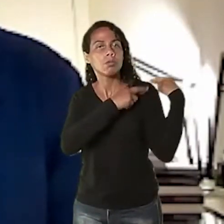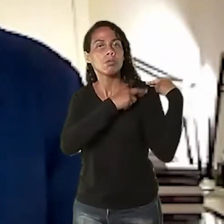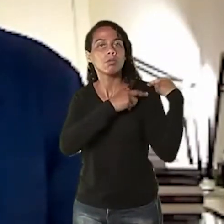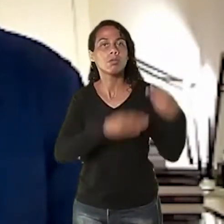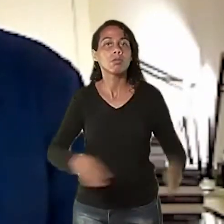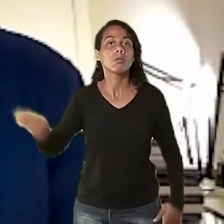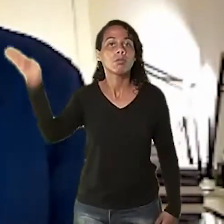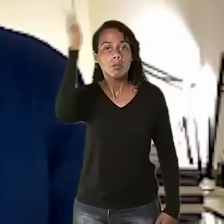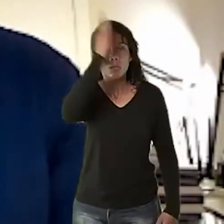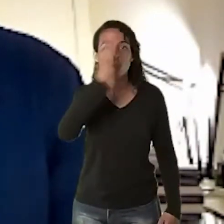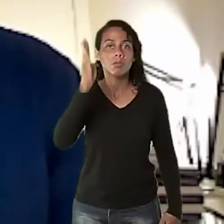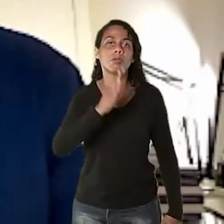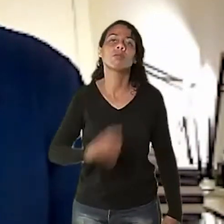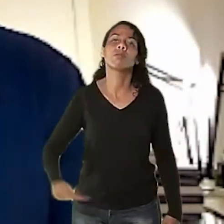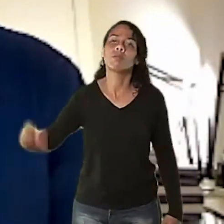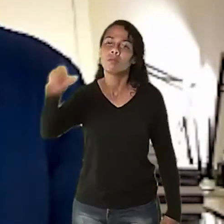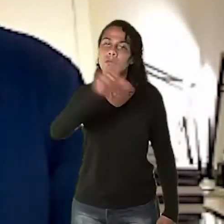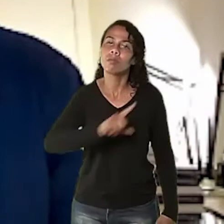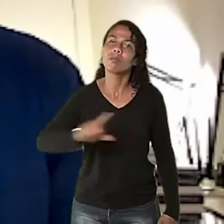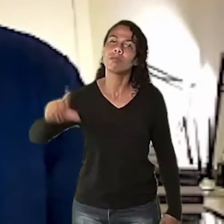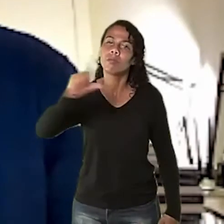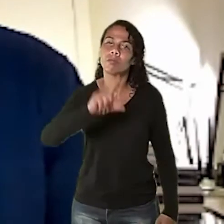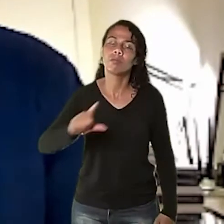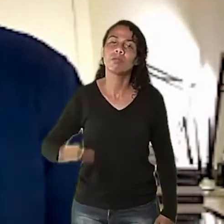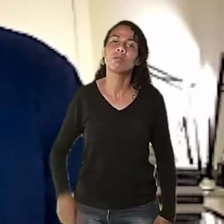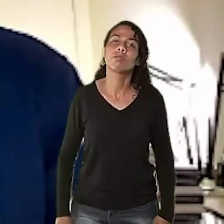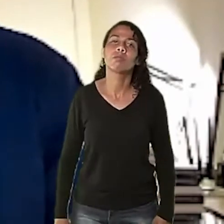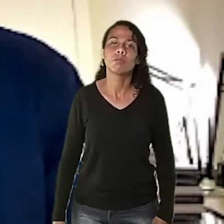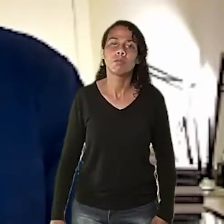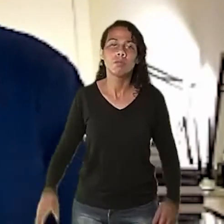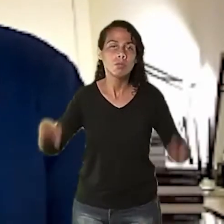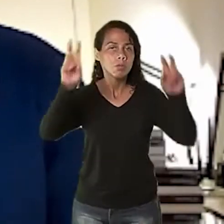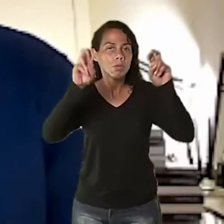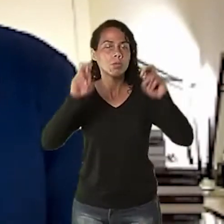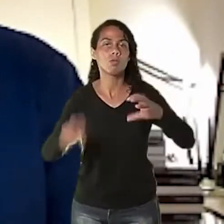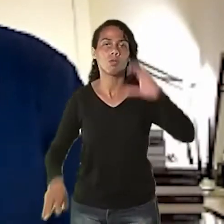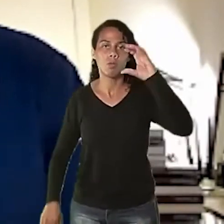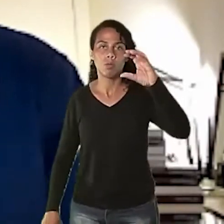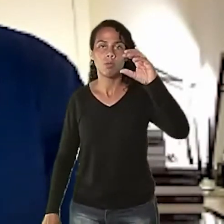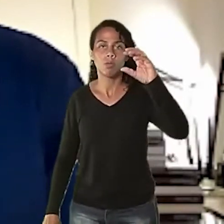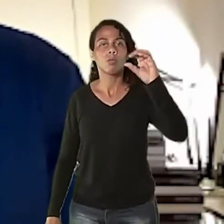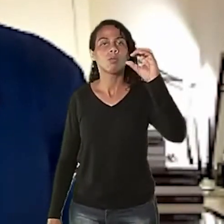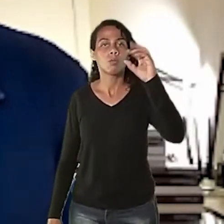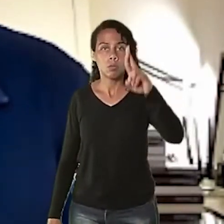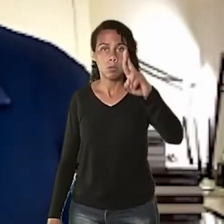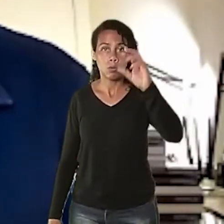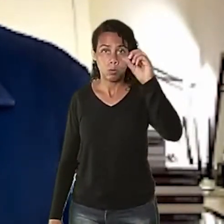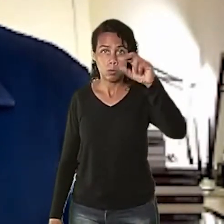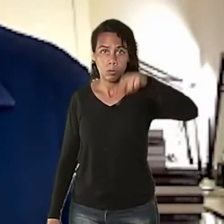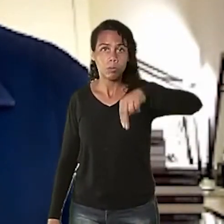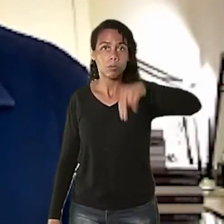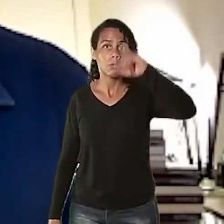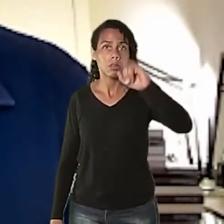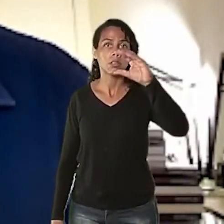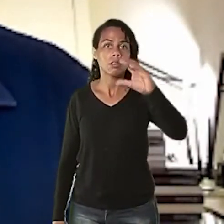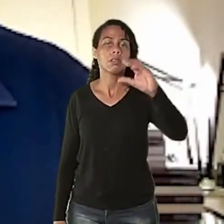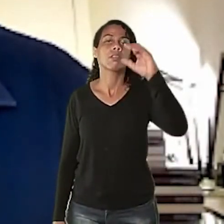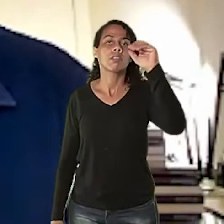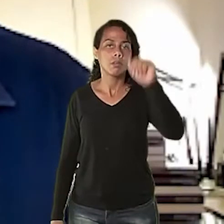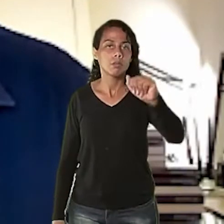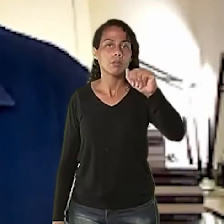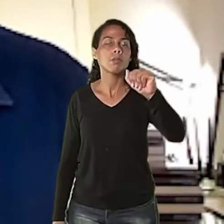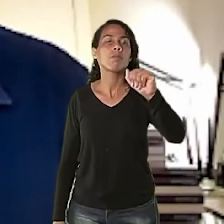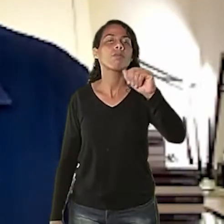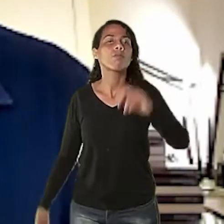a da crônica, né? E que mutou no Brasil, né? Porque você tem